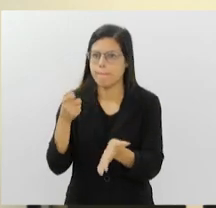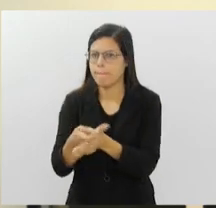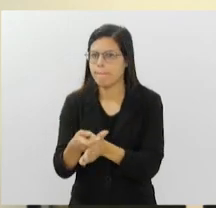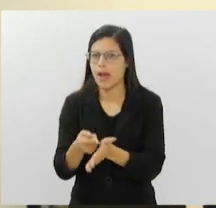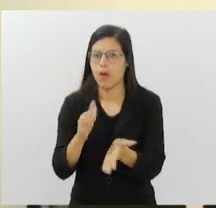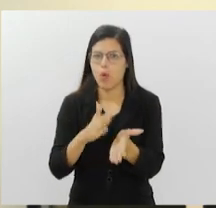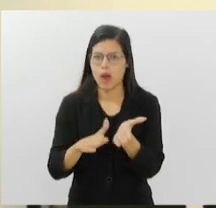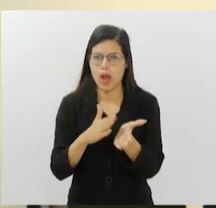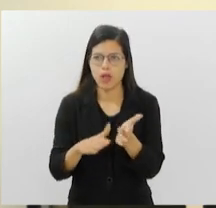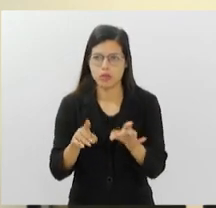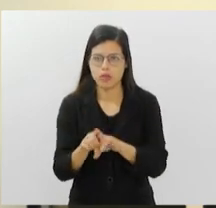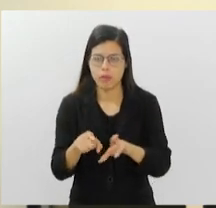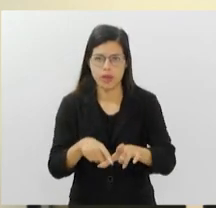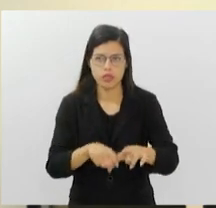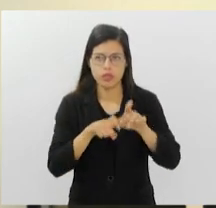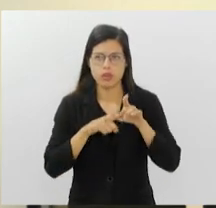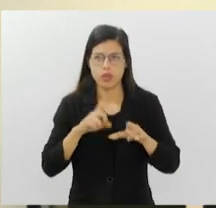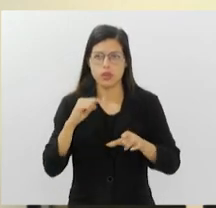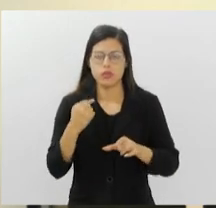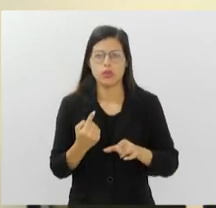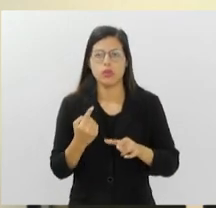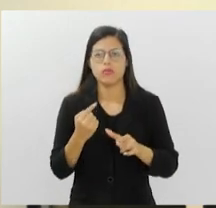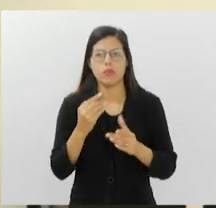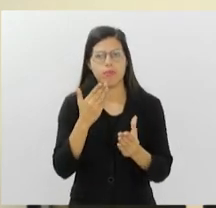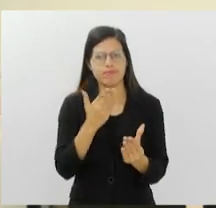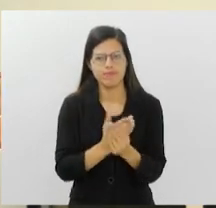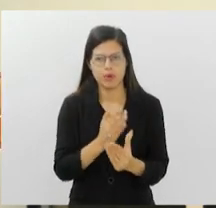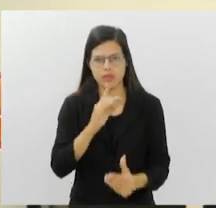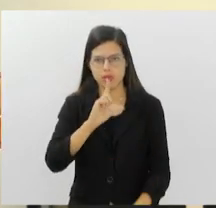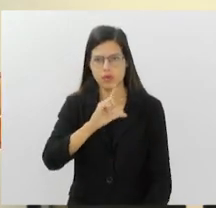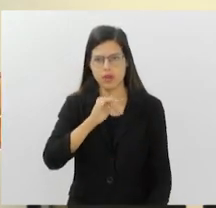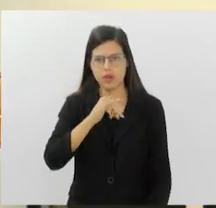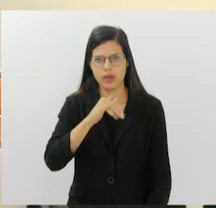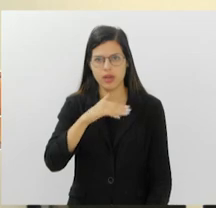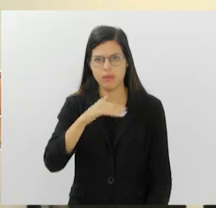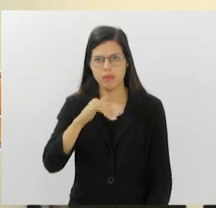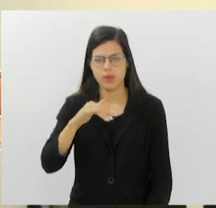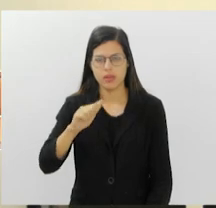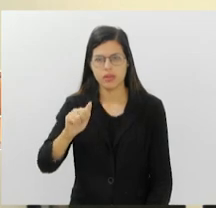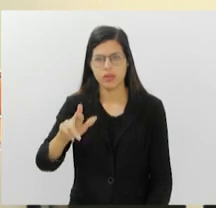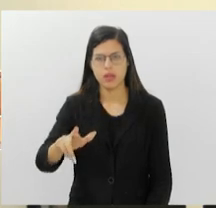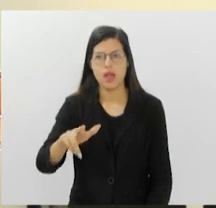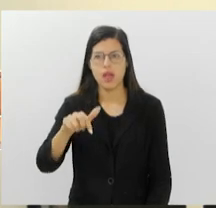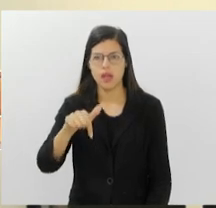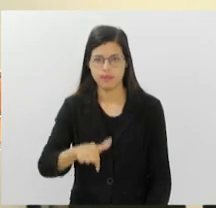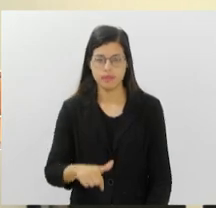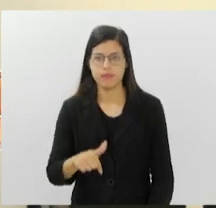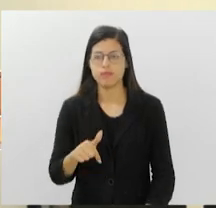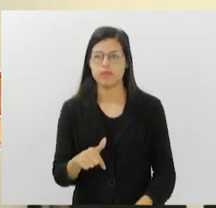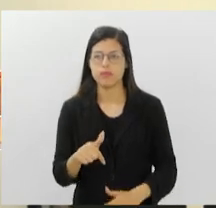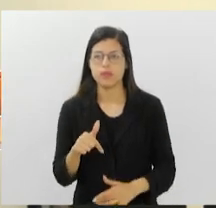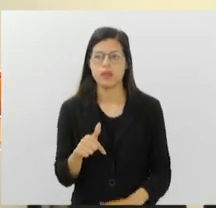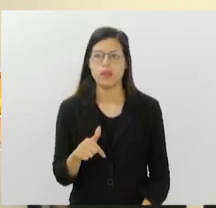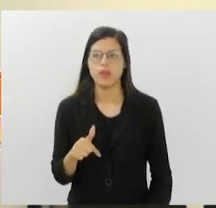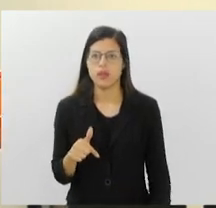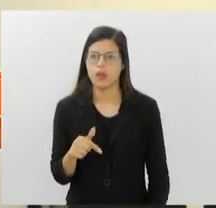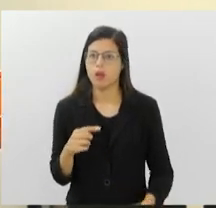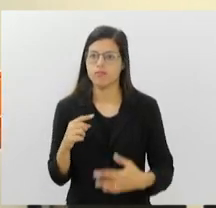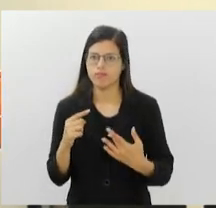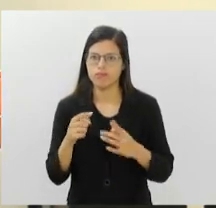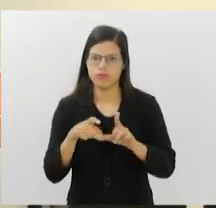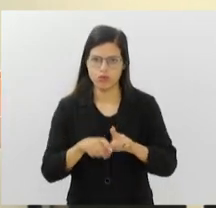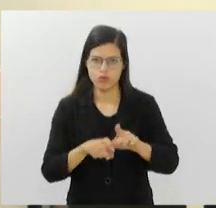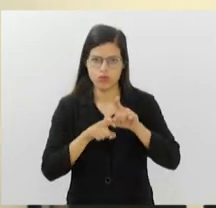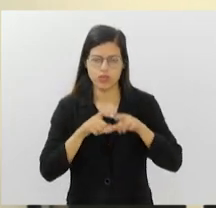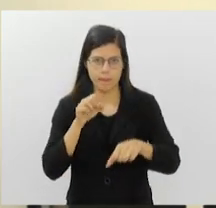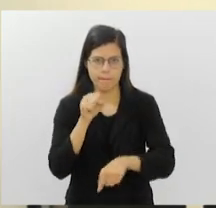em cima de uma liminar do Supremo Tribunal Federal, que restringe a nossa dívida, que é o nosso maior desafio, né? Não canso